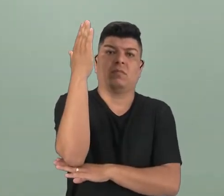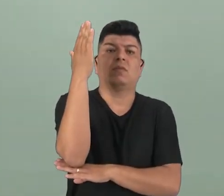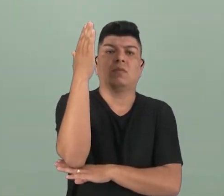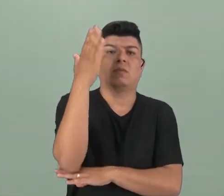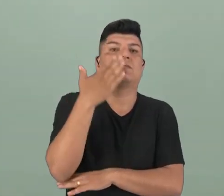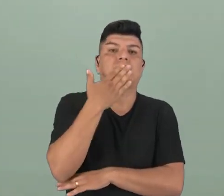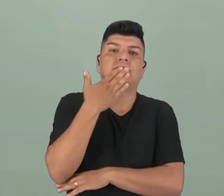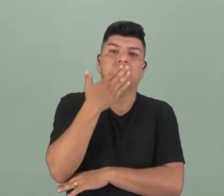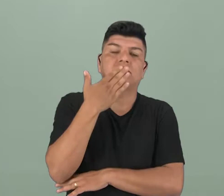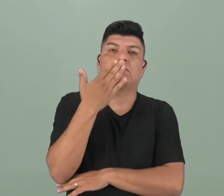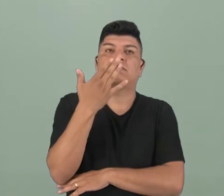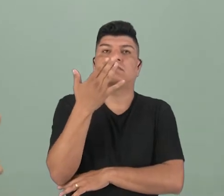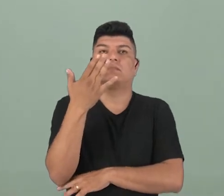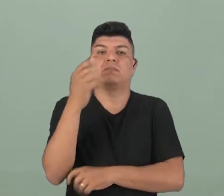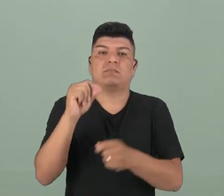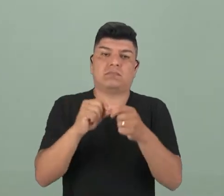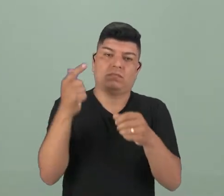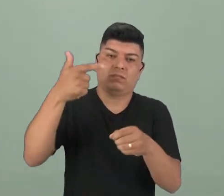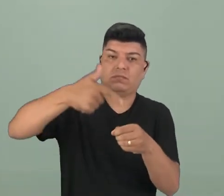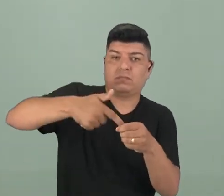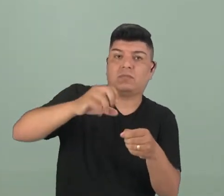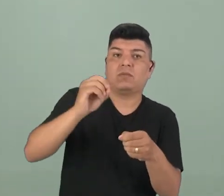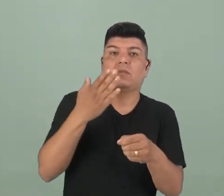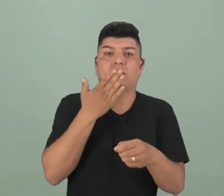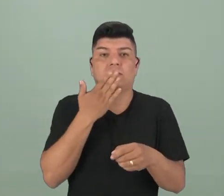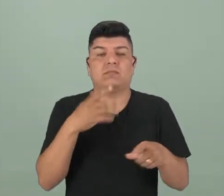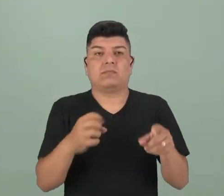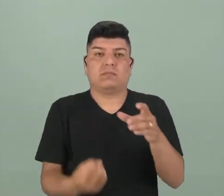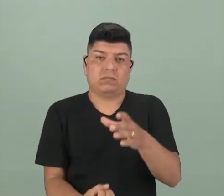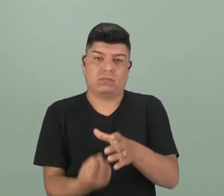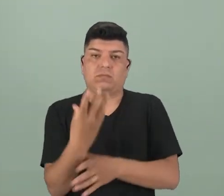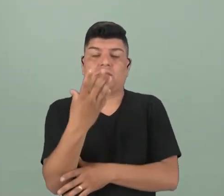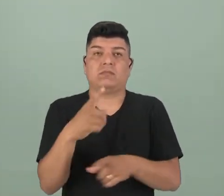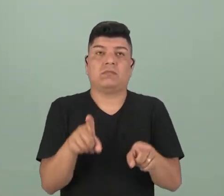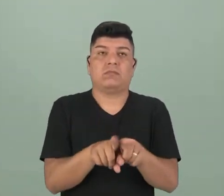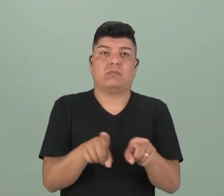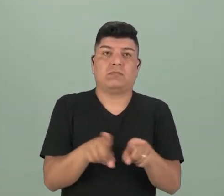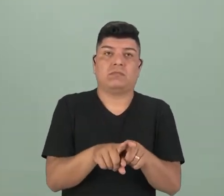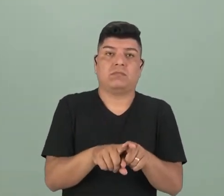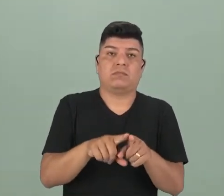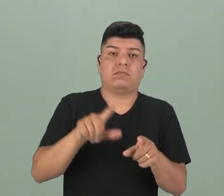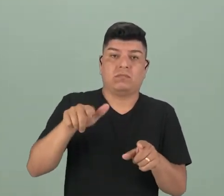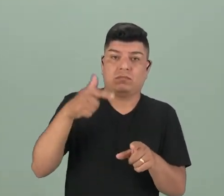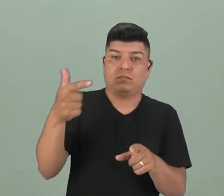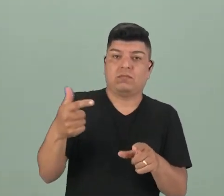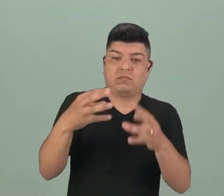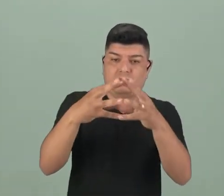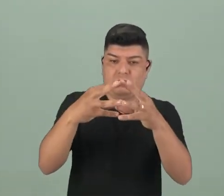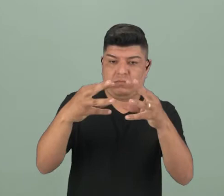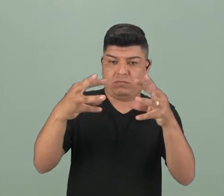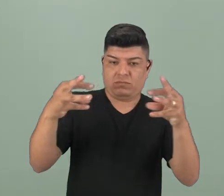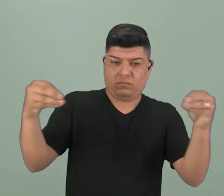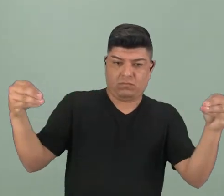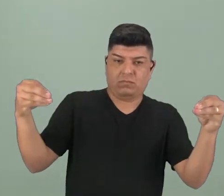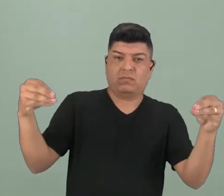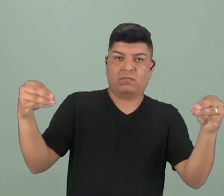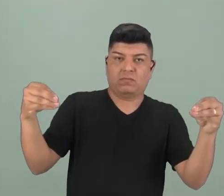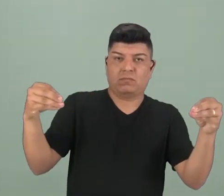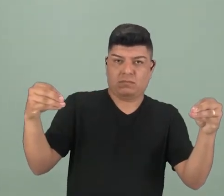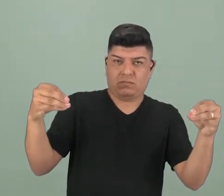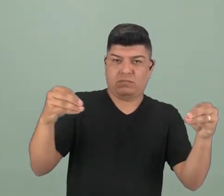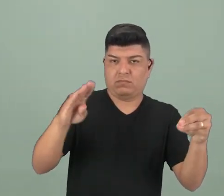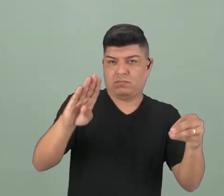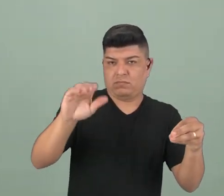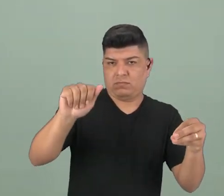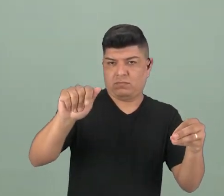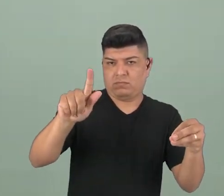né? Ou então para fabricar o açúcar, e aí o bagaço da cana é reaproveitado para ceder ali, para virar uma